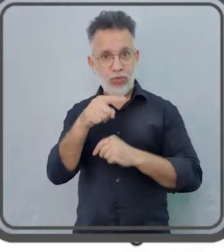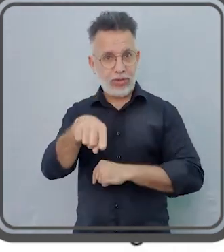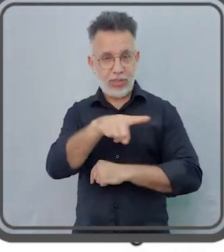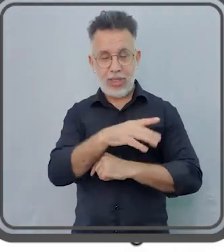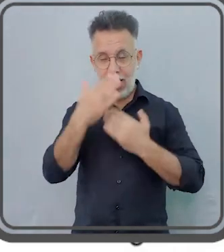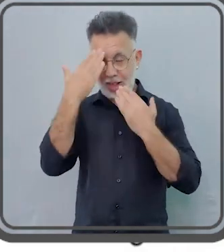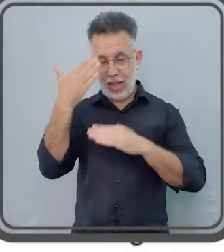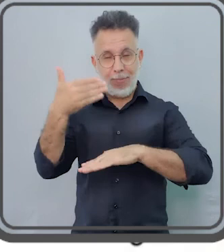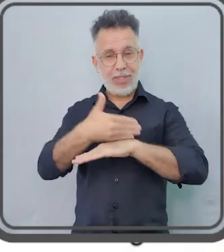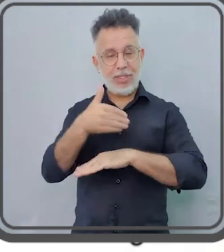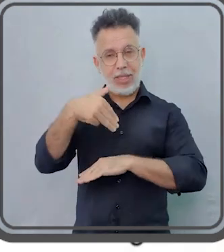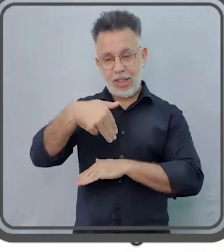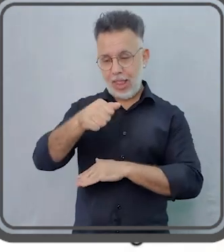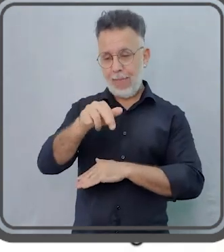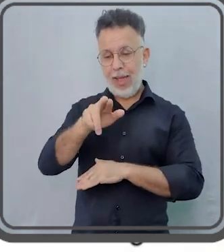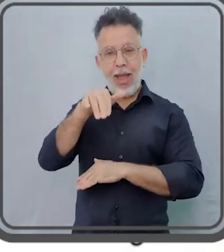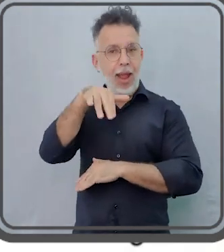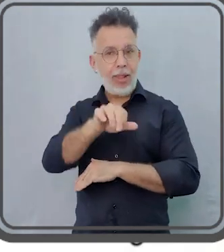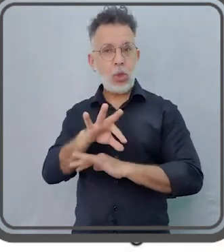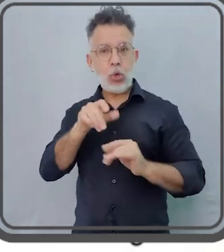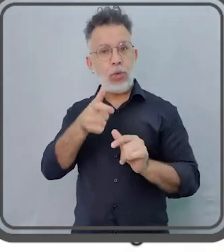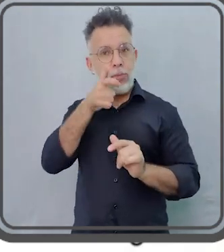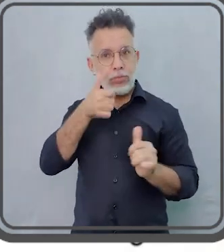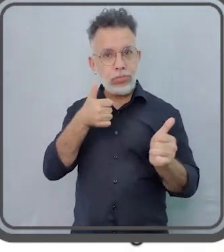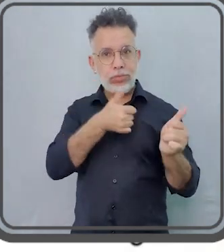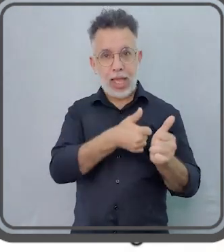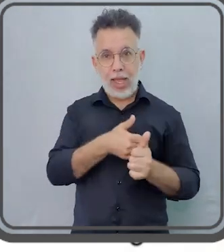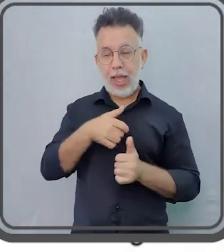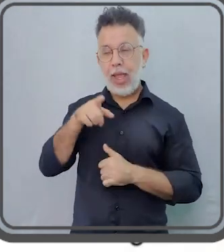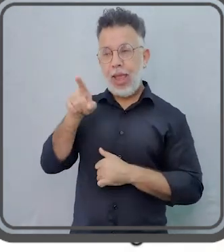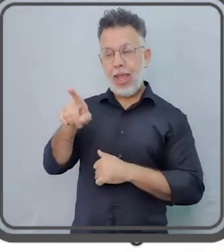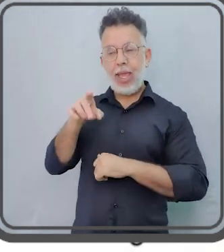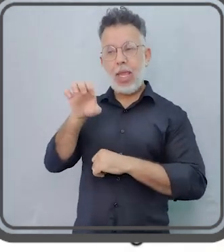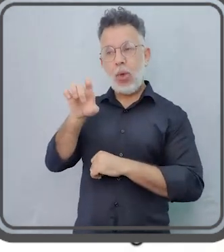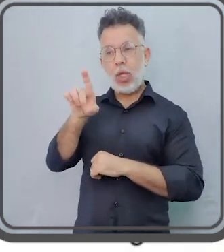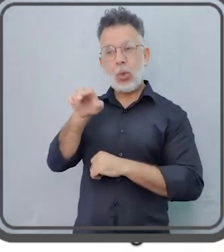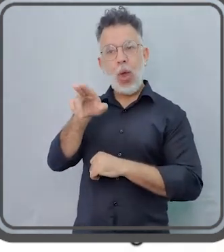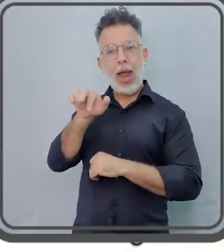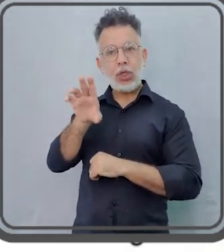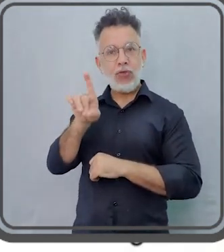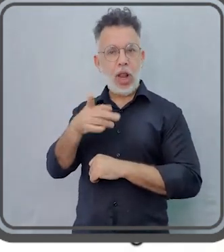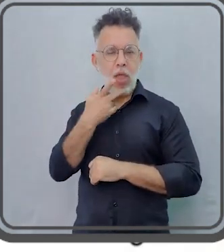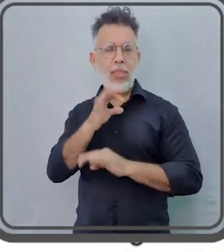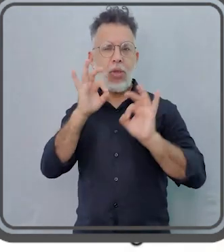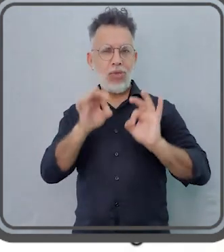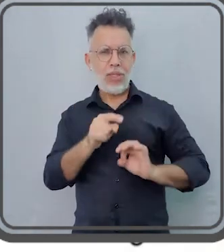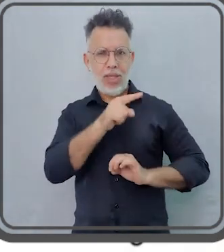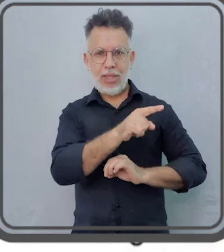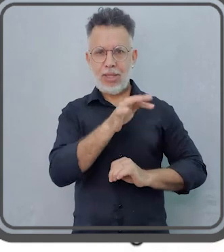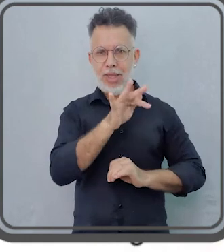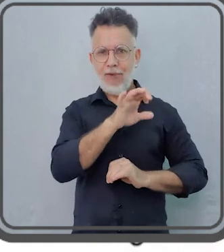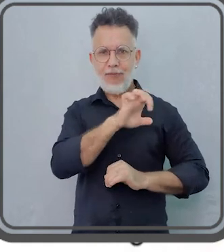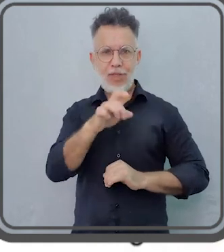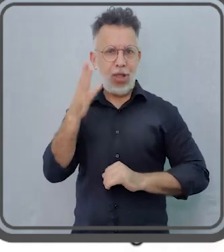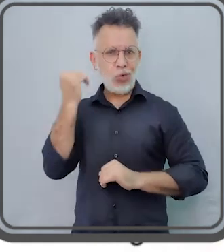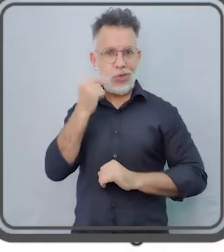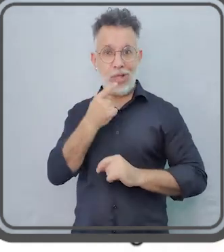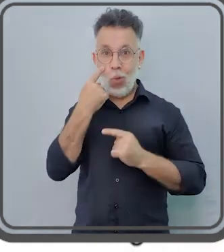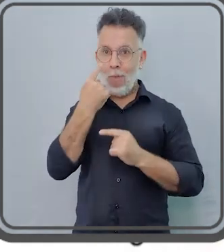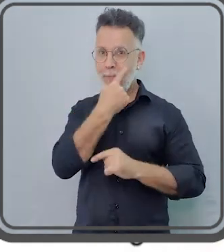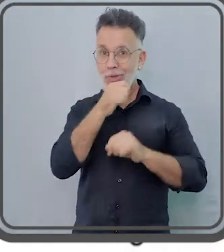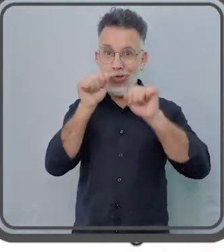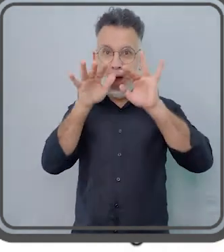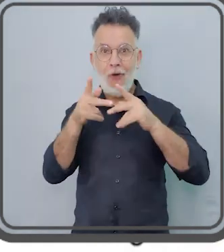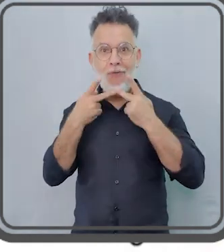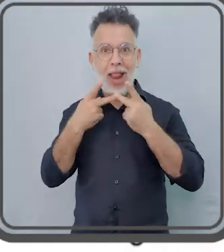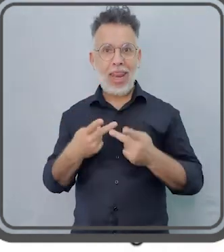todo mundo que nos acompanhou. E o Eduardo diz: Marina, eu tenho certeza que a Fiu será um sucesso. Com esse brilho nos olhos, falando do negócio, não